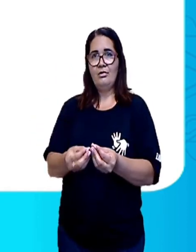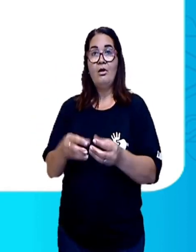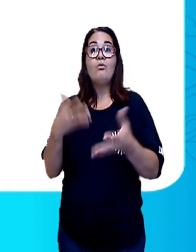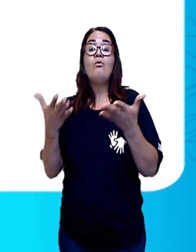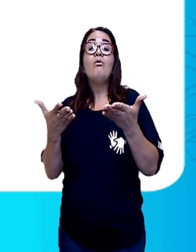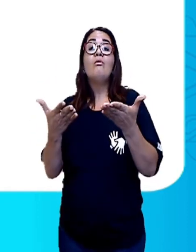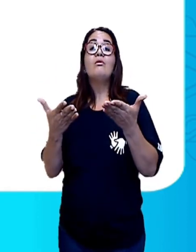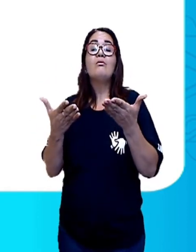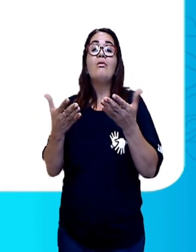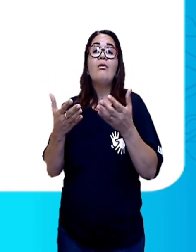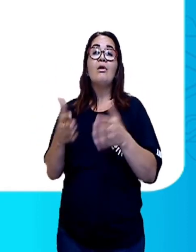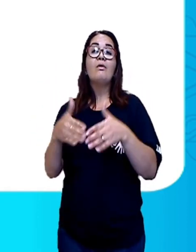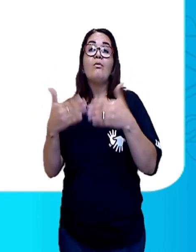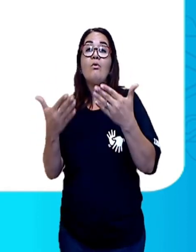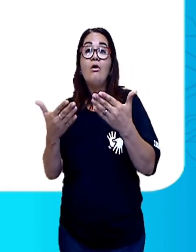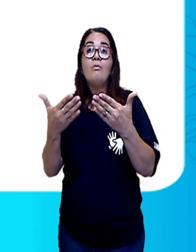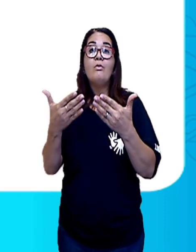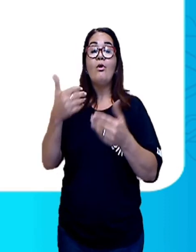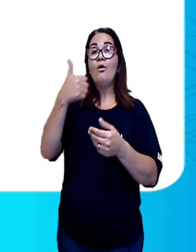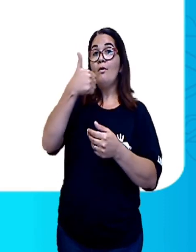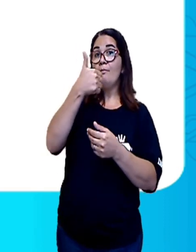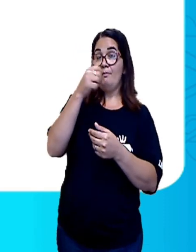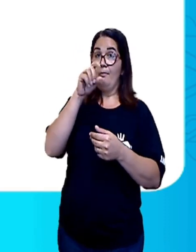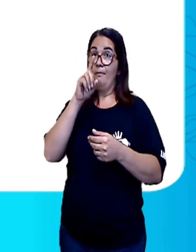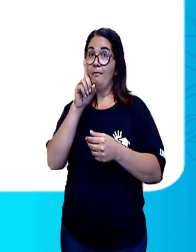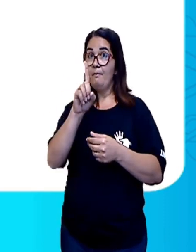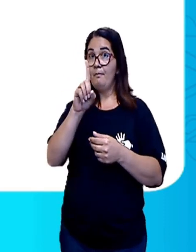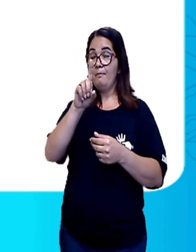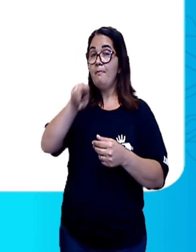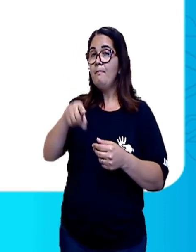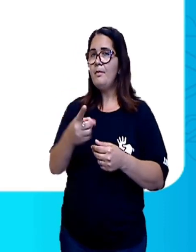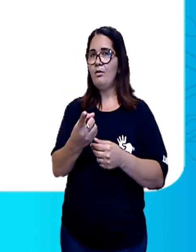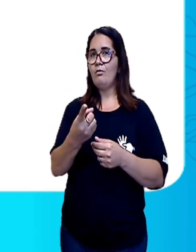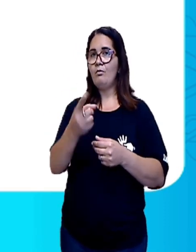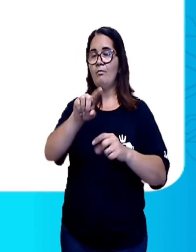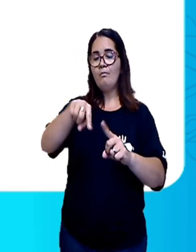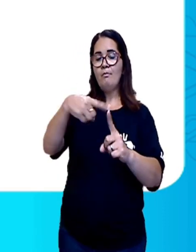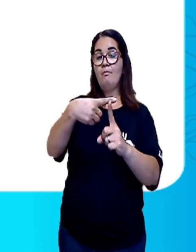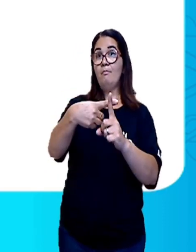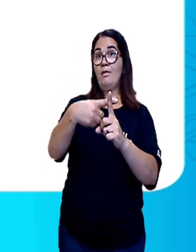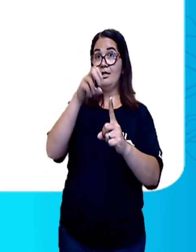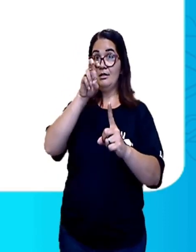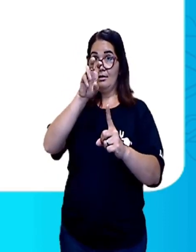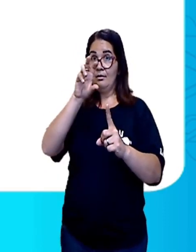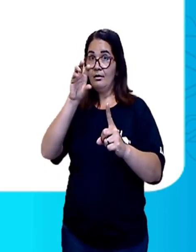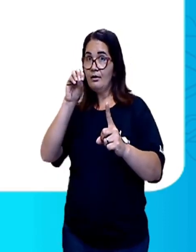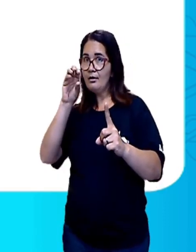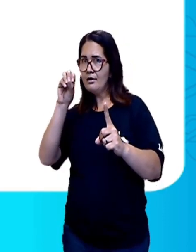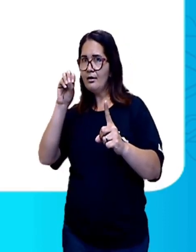mais 500, então eu tenho 1.500 ml.